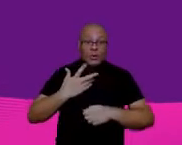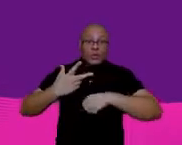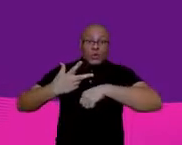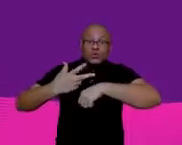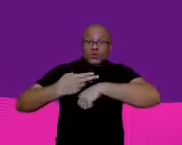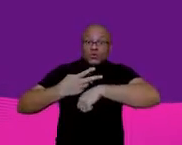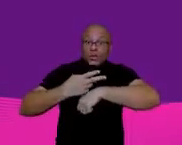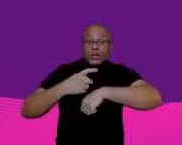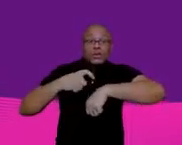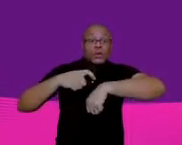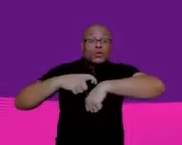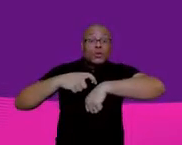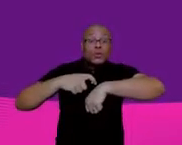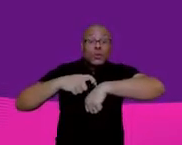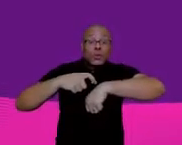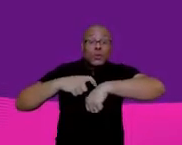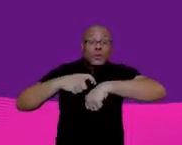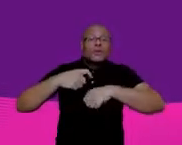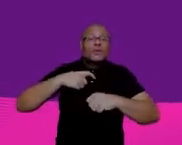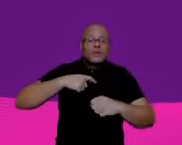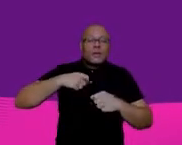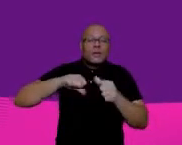nós fazemos uma rotação.